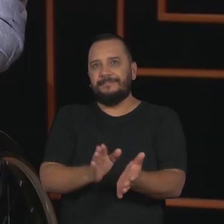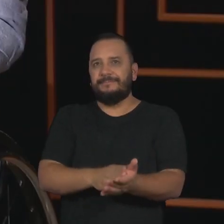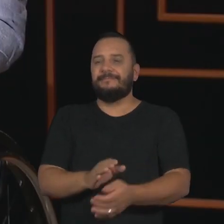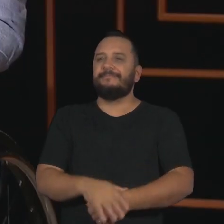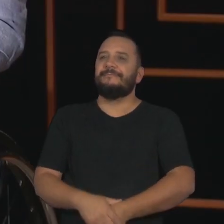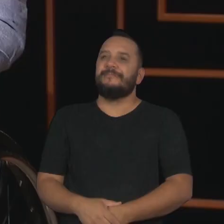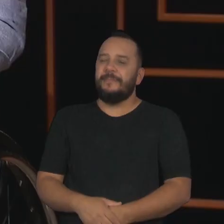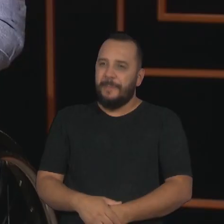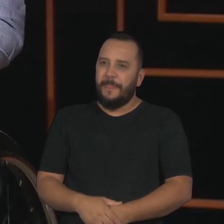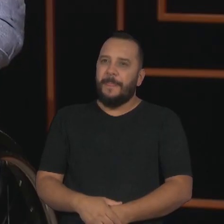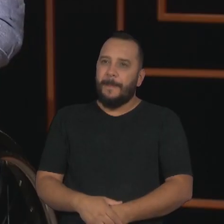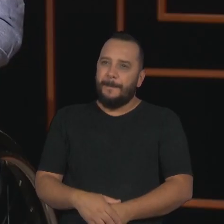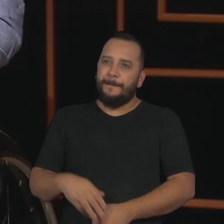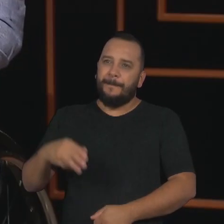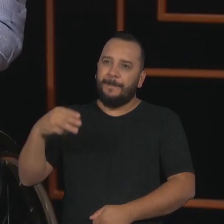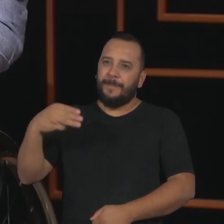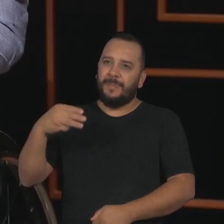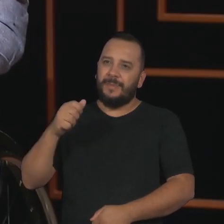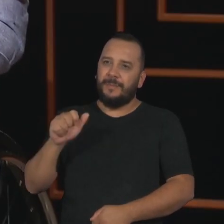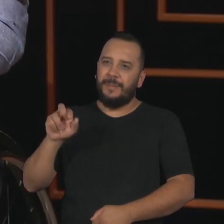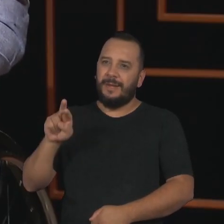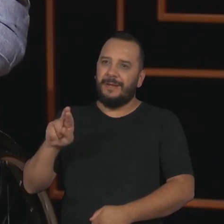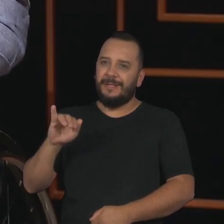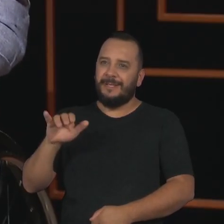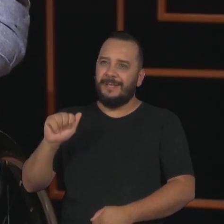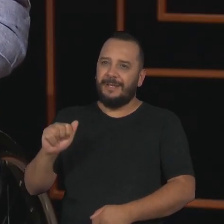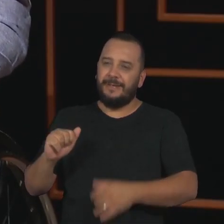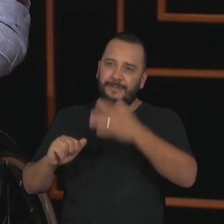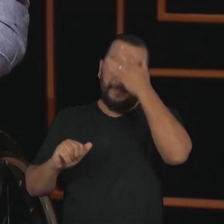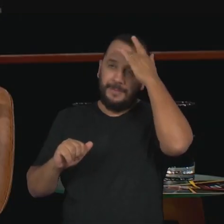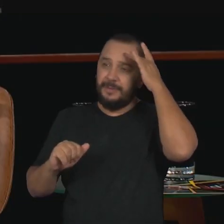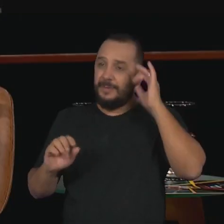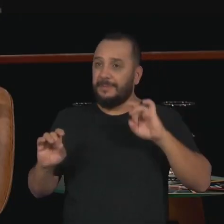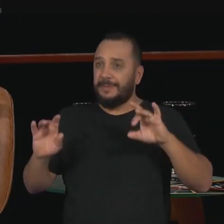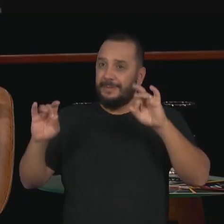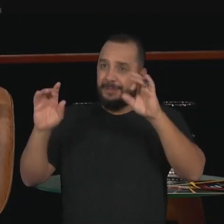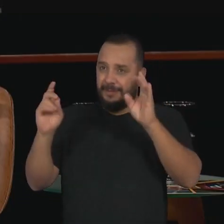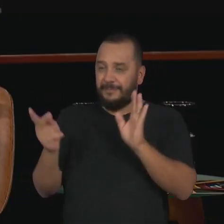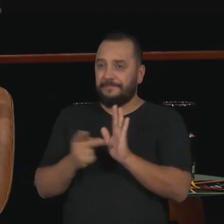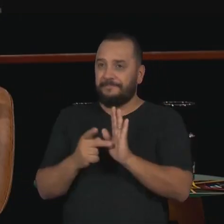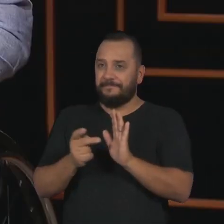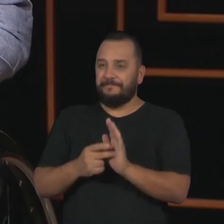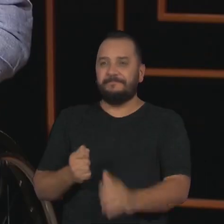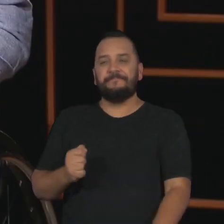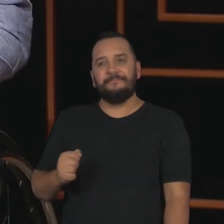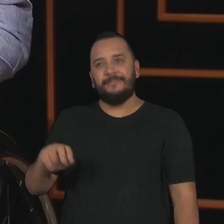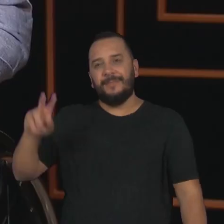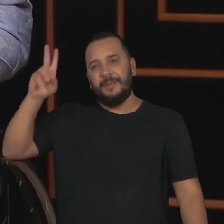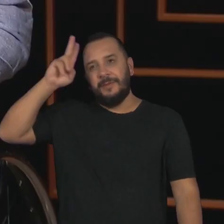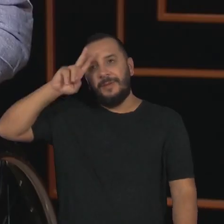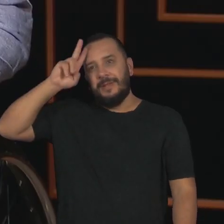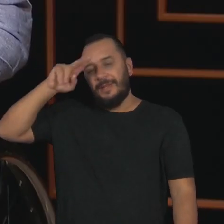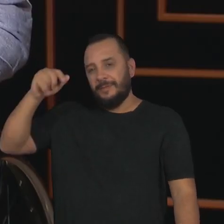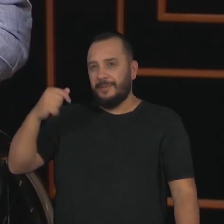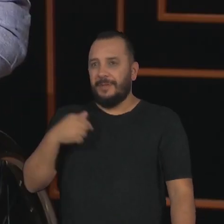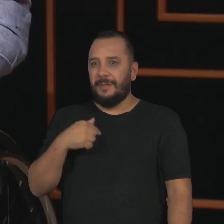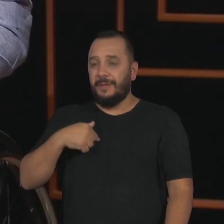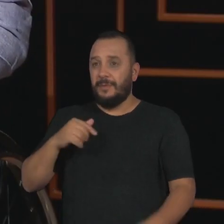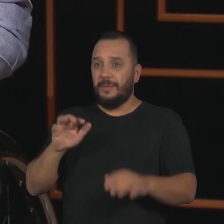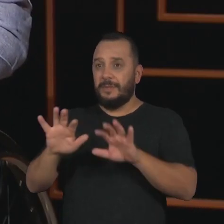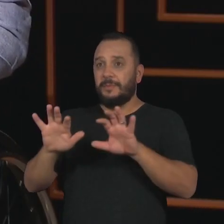Maria é uma pessoa muito especial. Sim. Em todos os sentidos, né? Assim, eu lembro que uma vez fiz uma